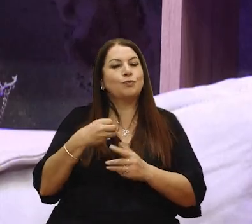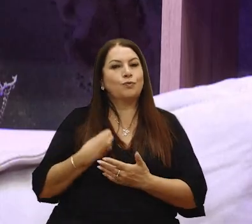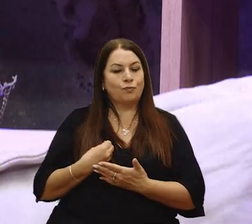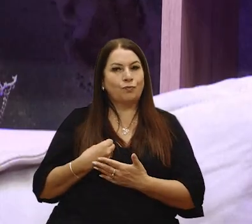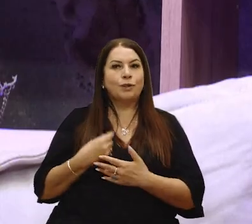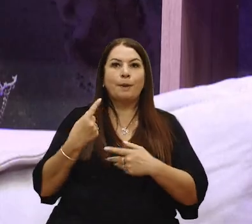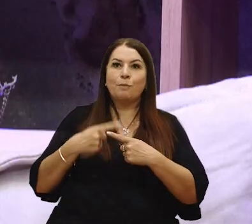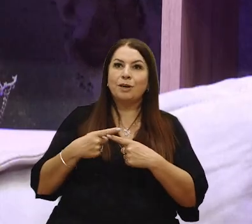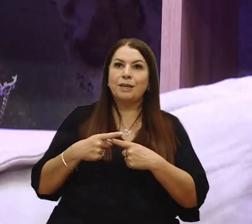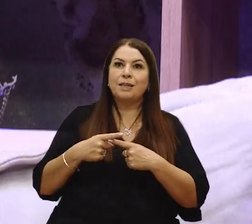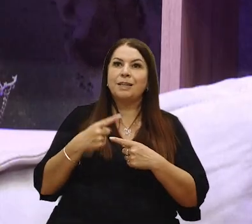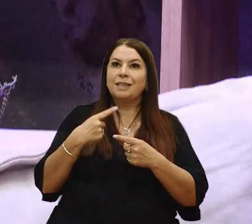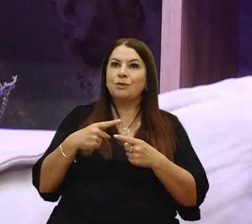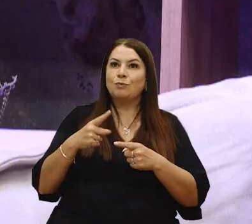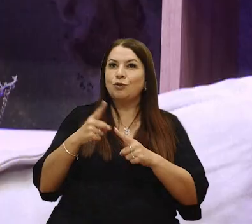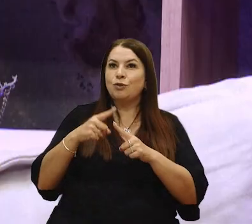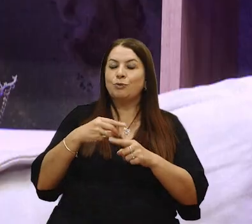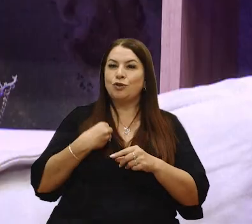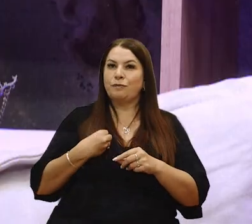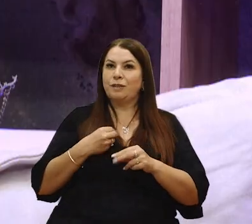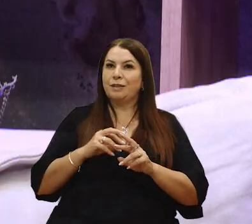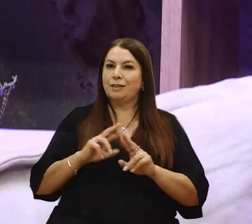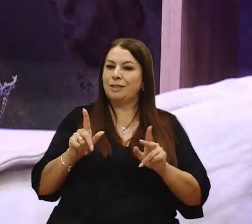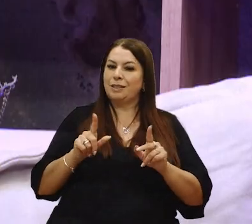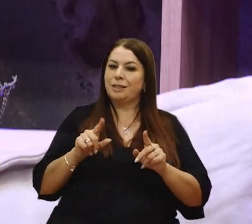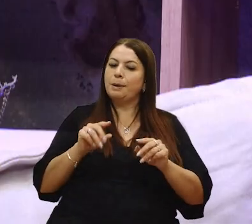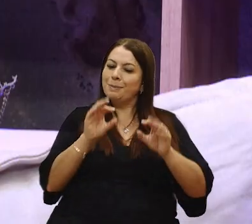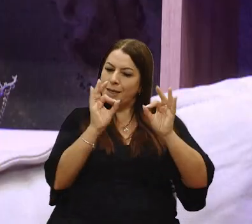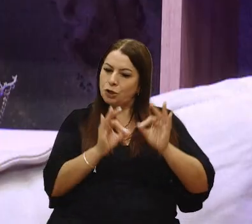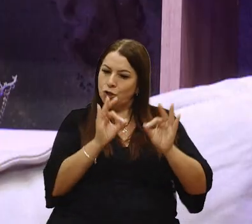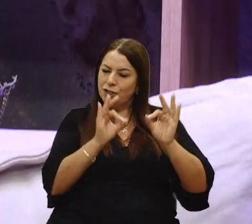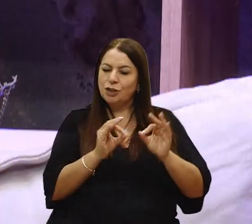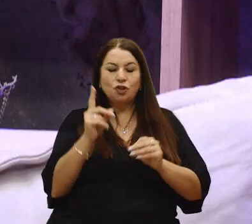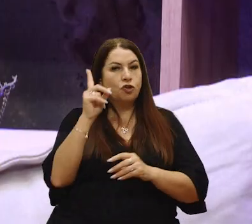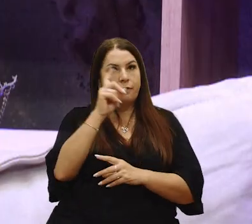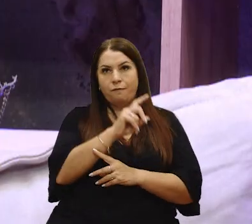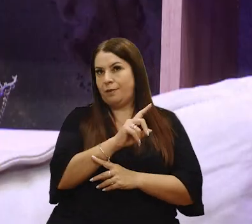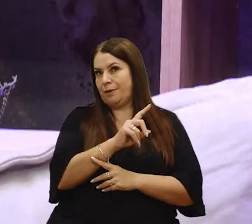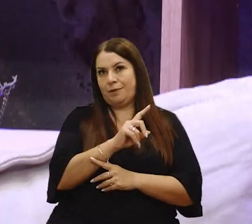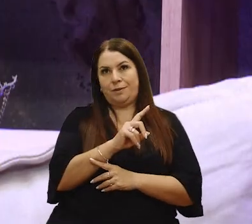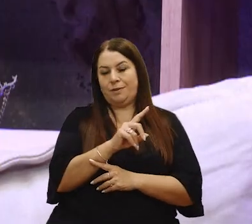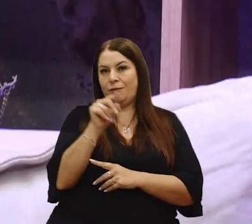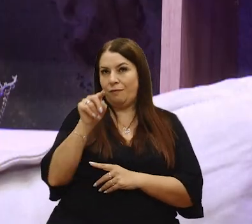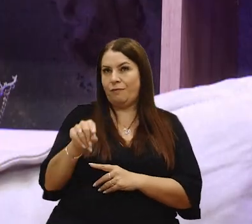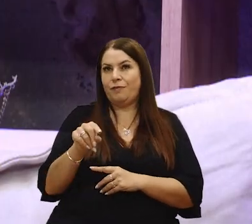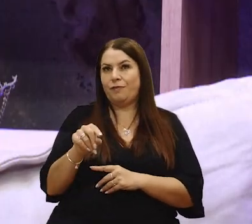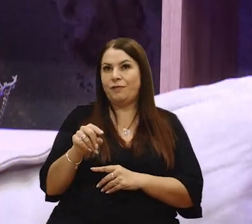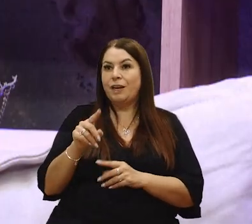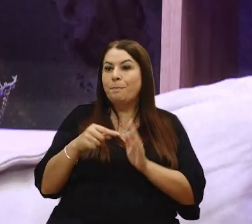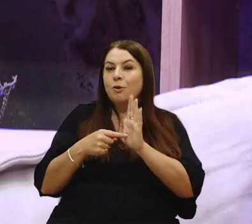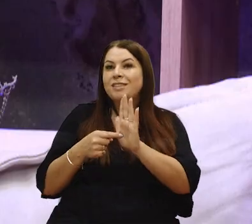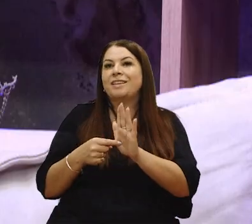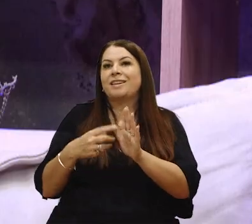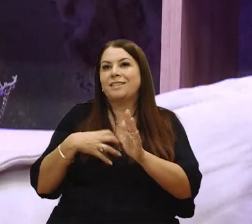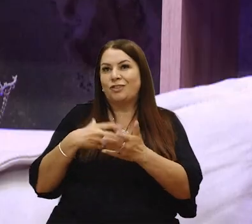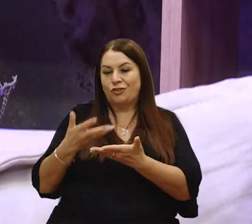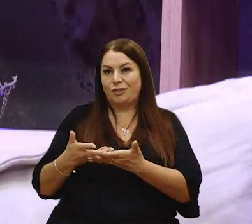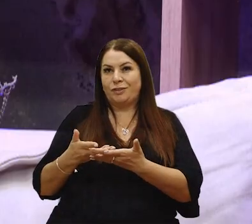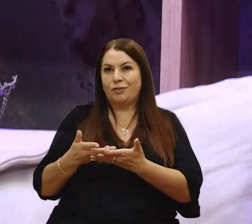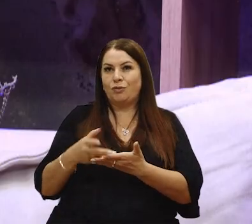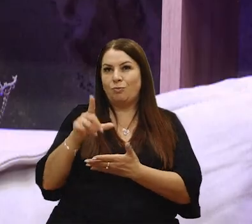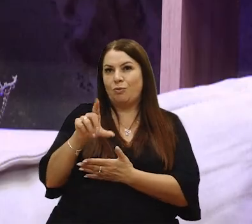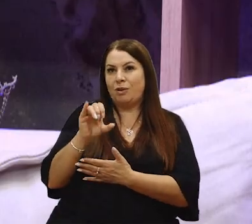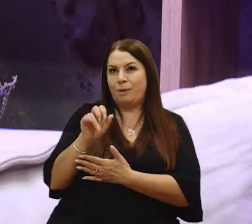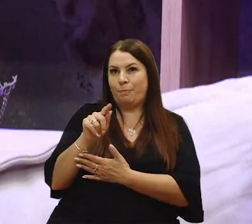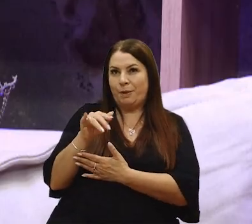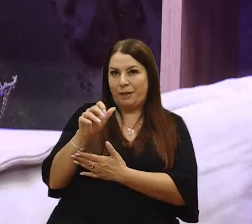toa que a gente pensa em fazer uma dieta mais baixa em carboidrato. Agora, ela não precisa ser uma dieta, por exemplo, cetogênica, que é quase